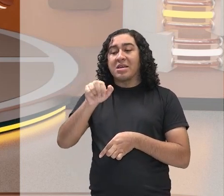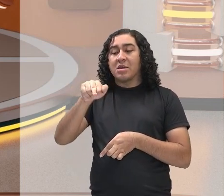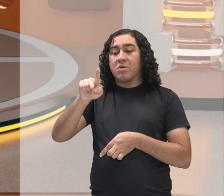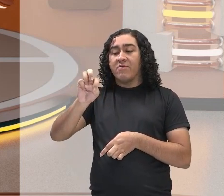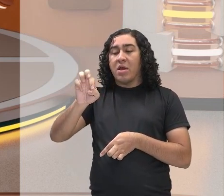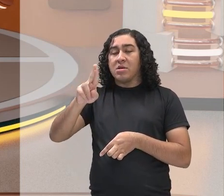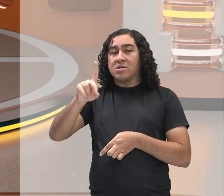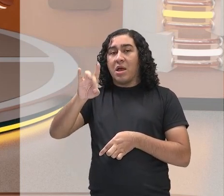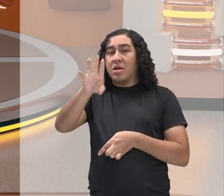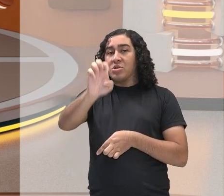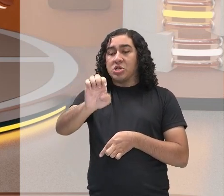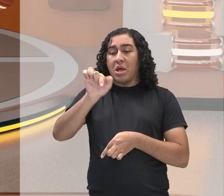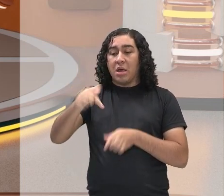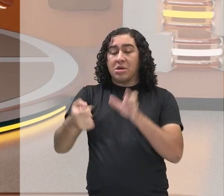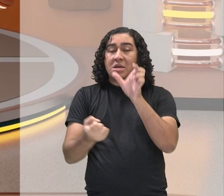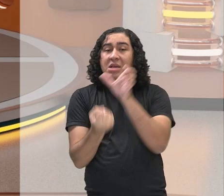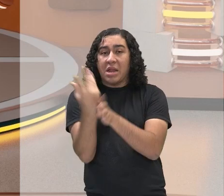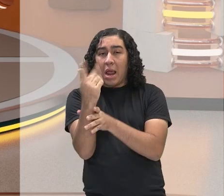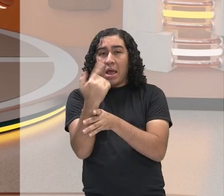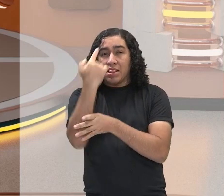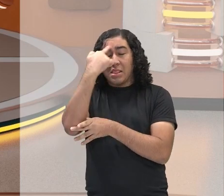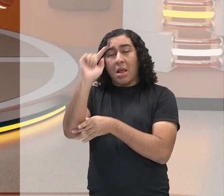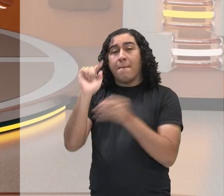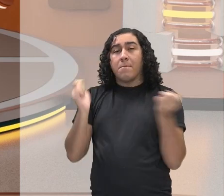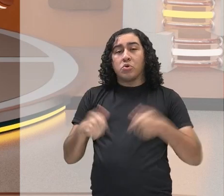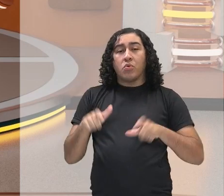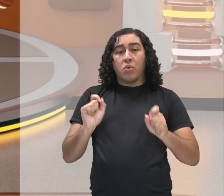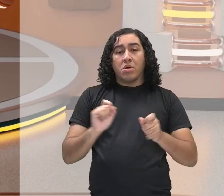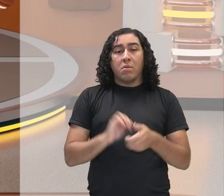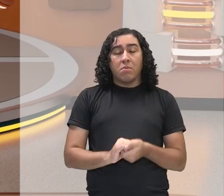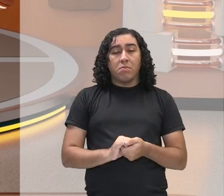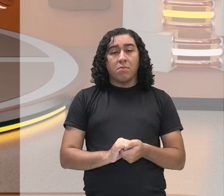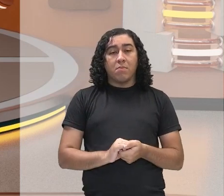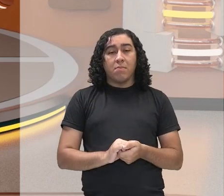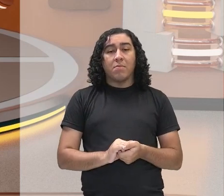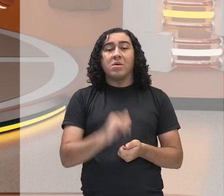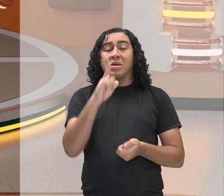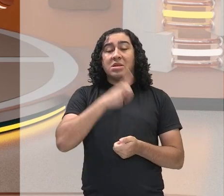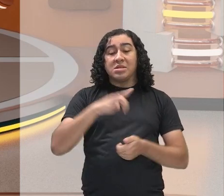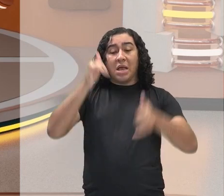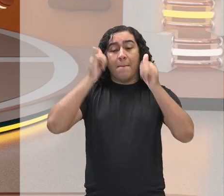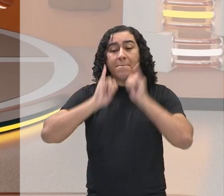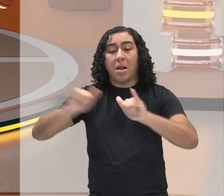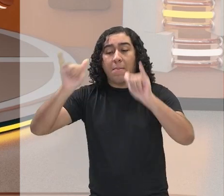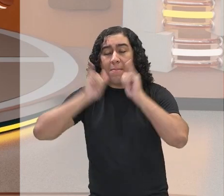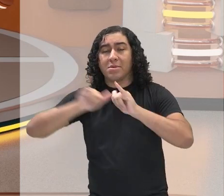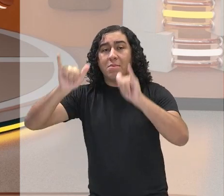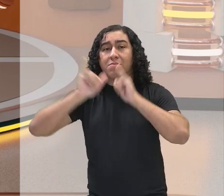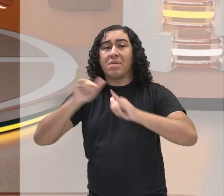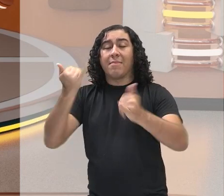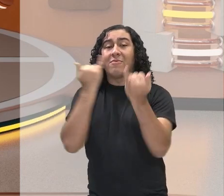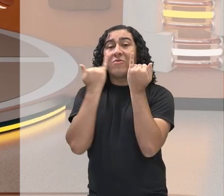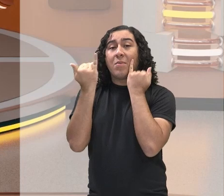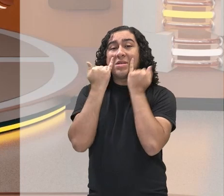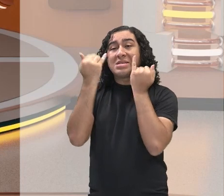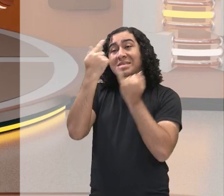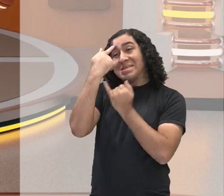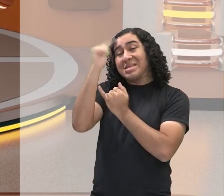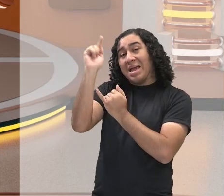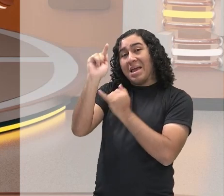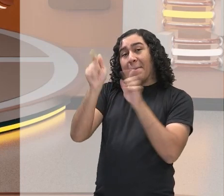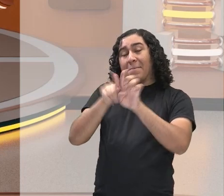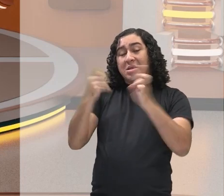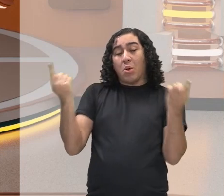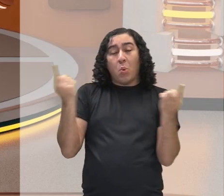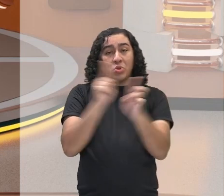né? Eu crio essa ideia para que eu possa difundir e disseminar uma ideia que muitas